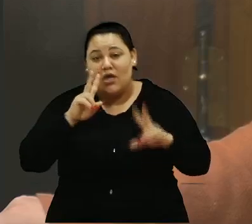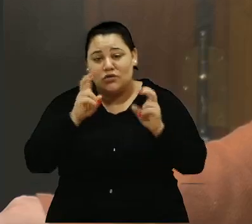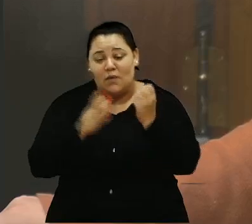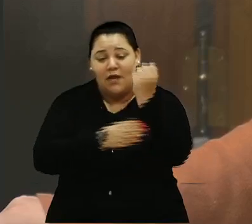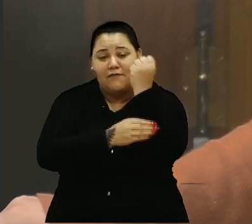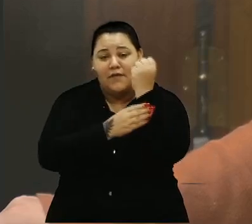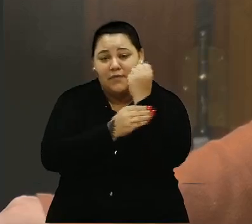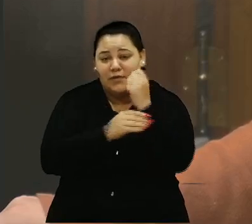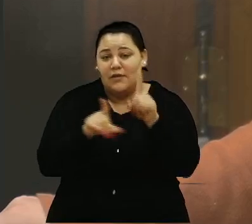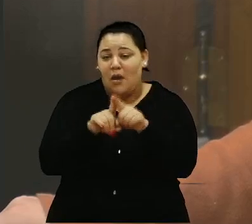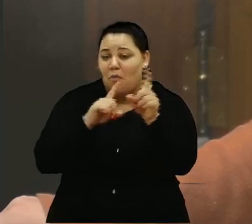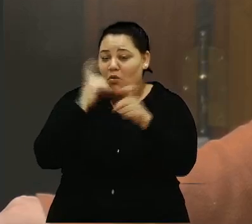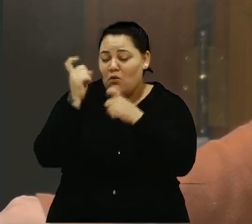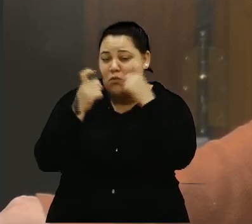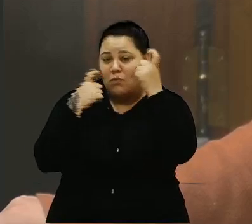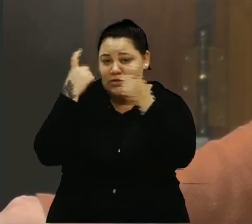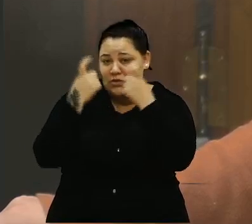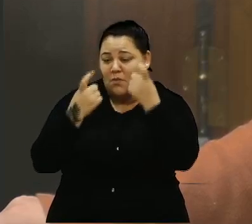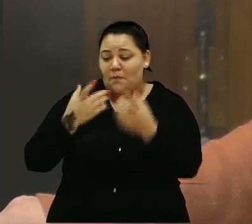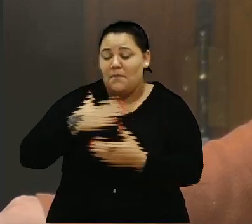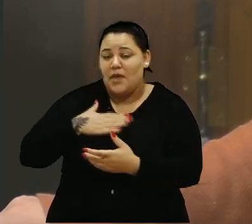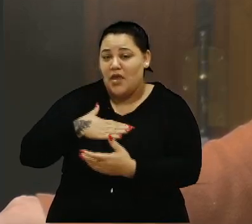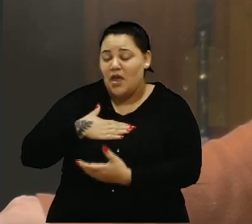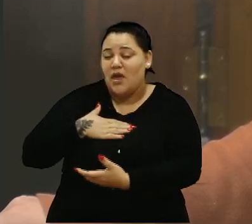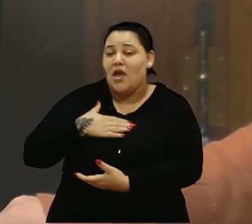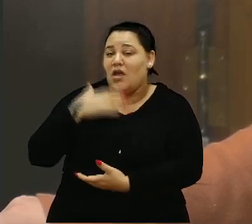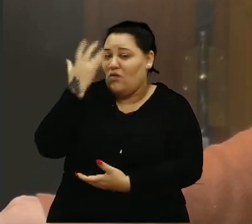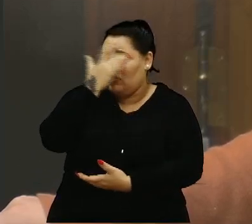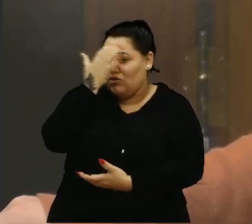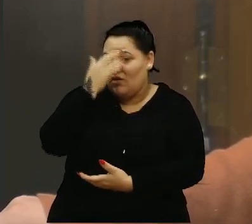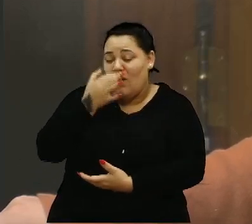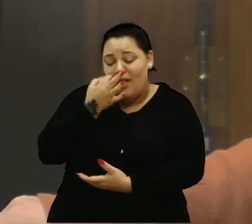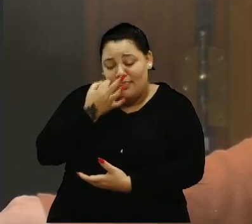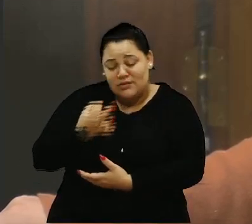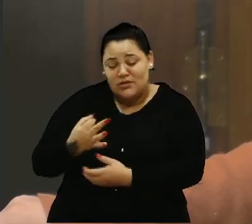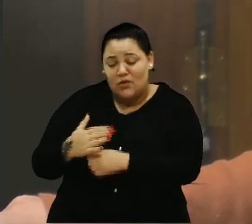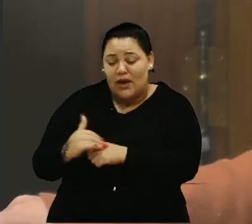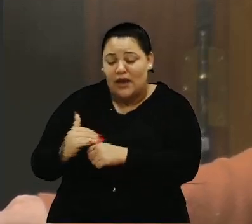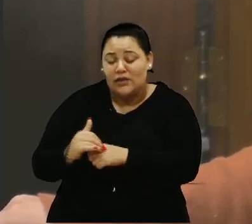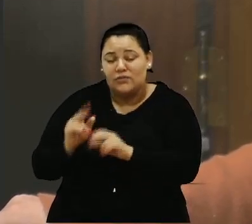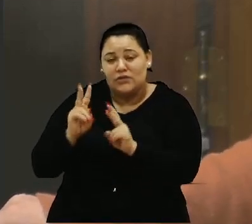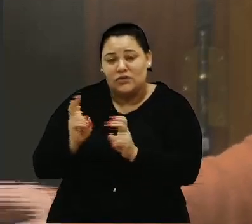também minha, para que o nosso prefeito consiga olhar com carinho e com atenção para essa